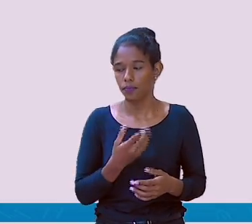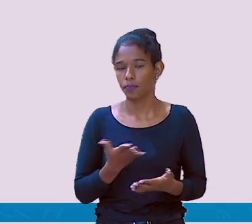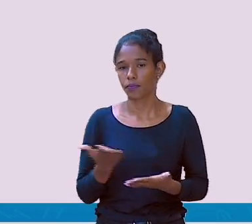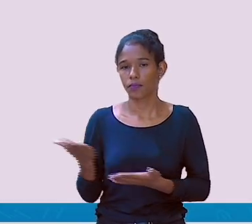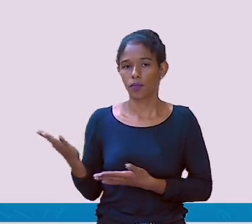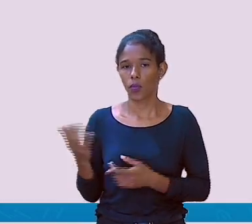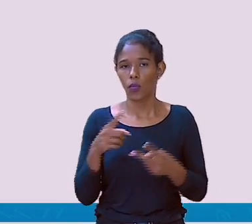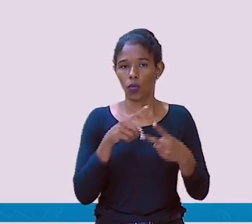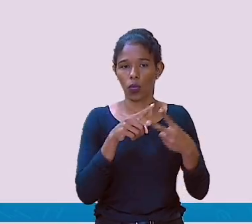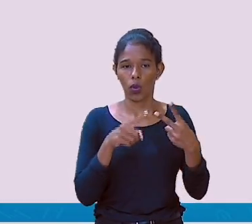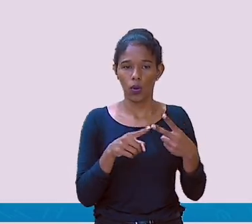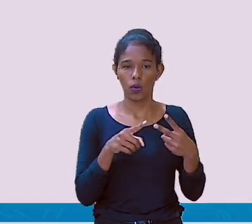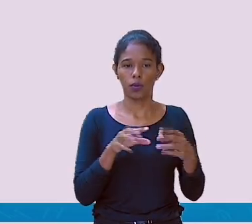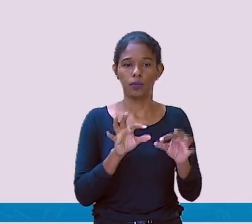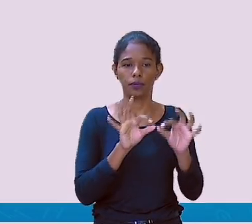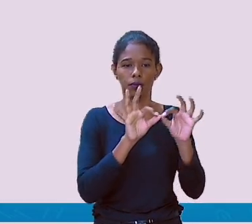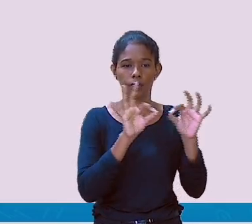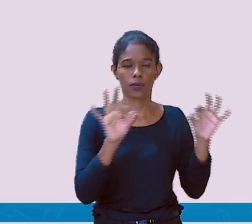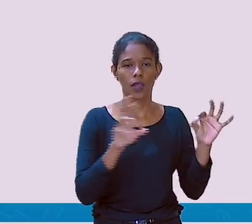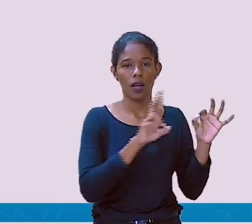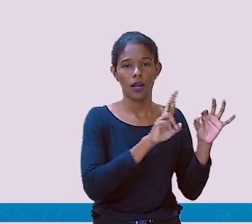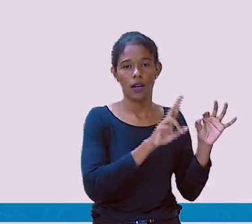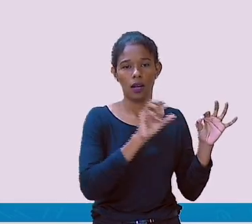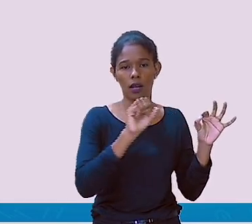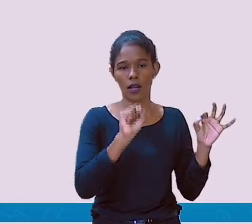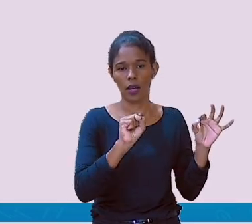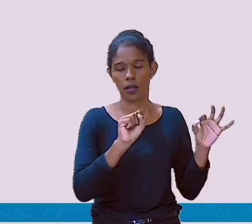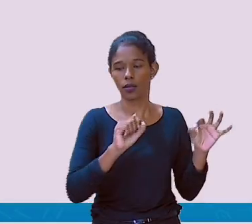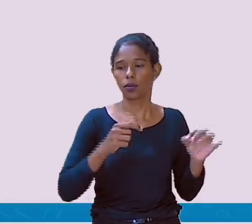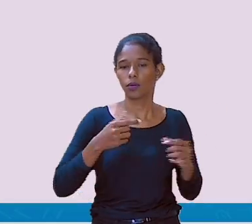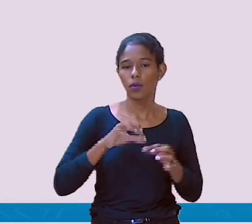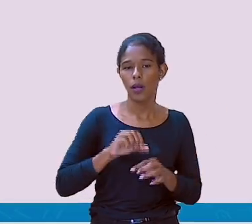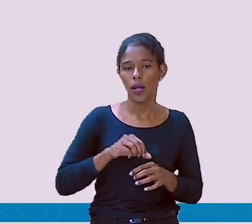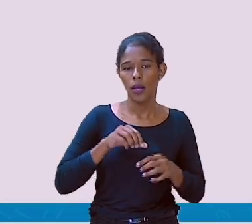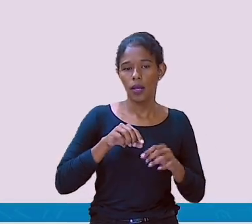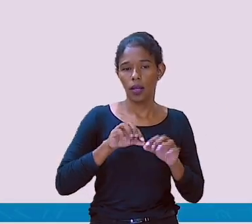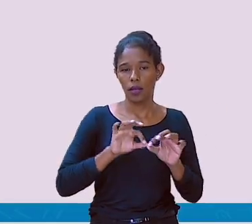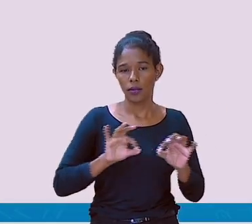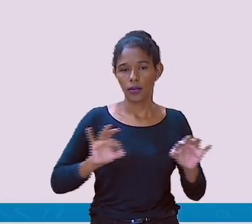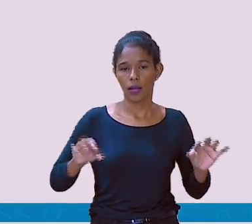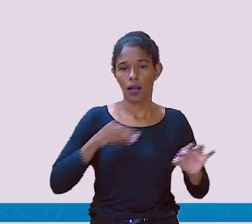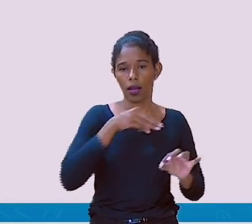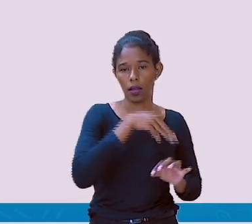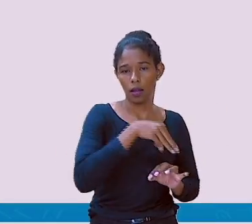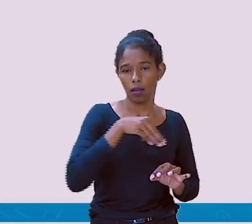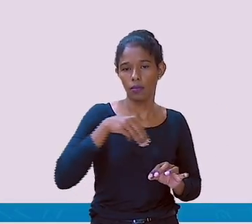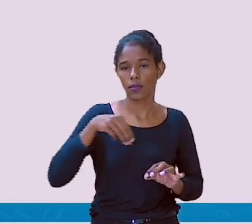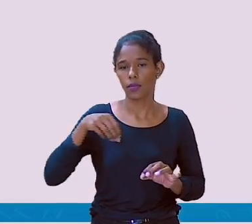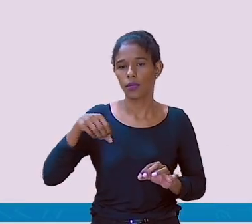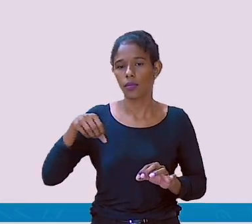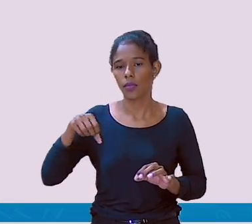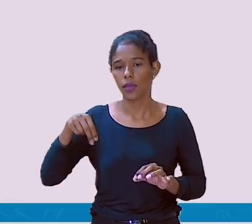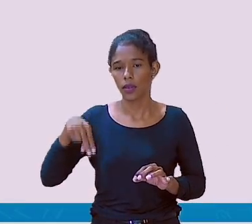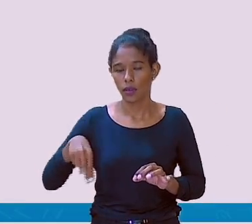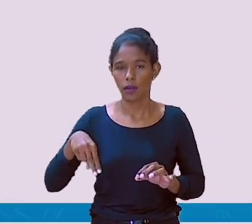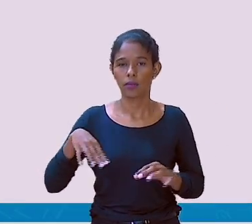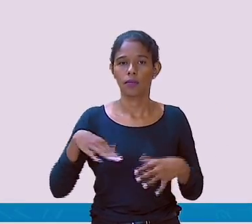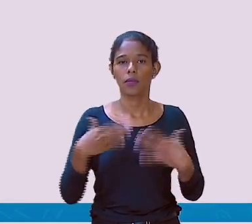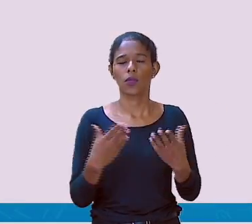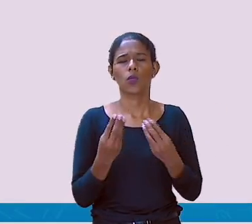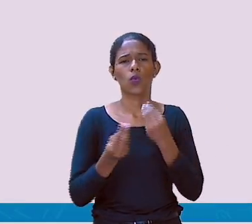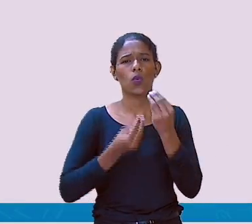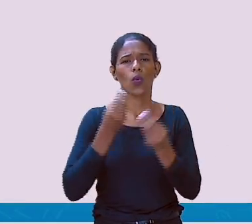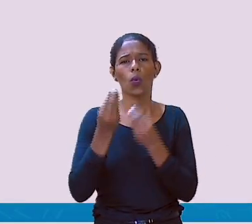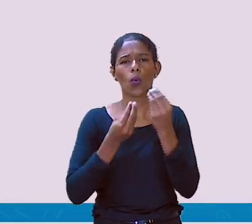segmento RS e o segmento MN. Então, como que eu vou aplicar a